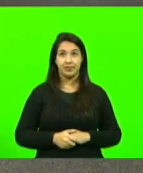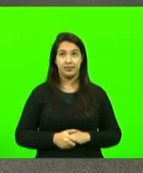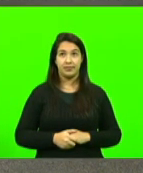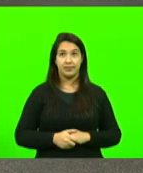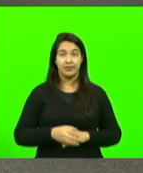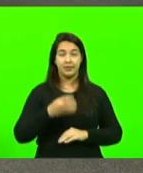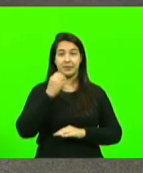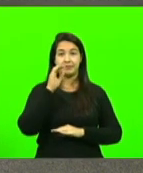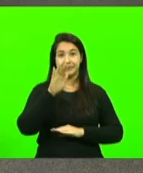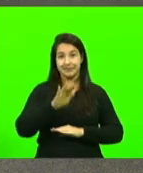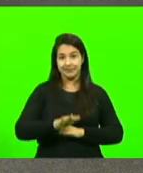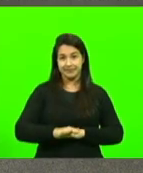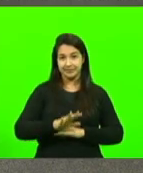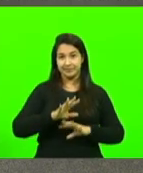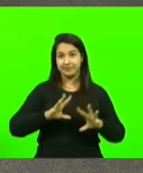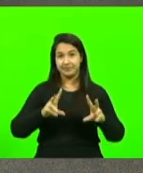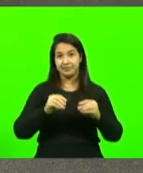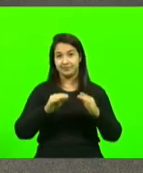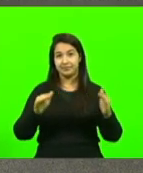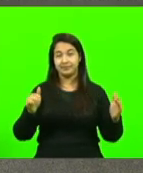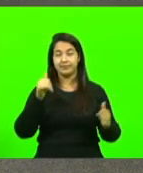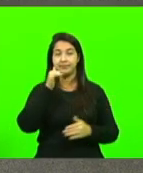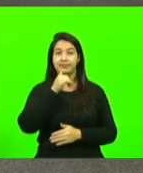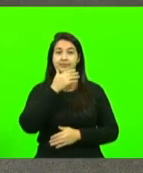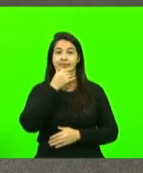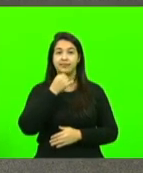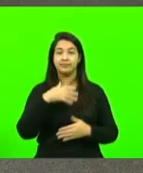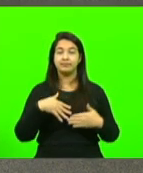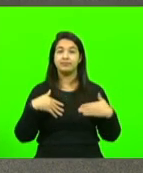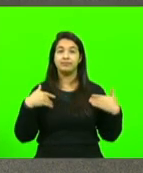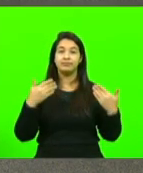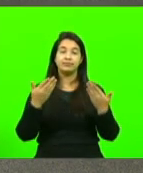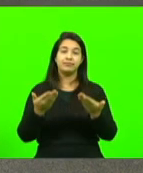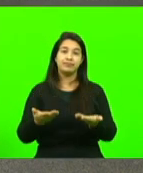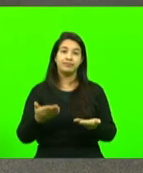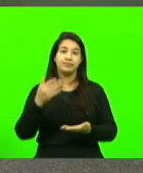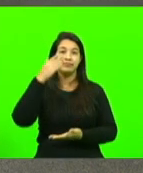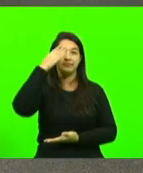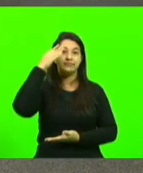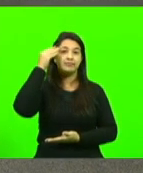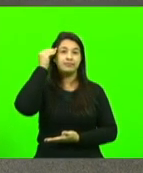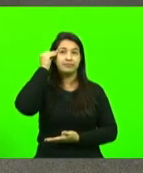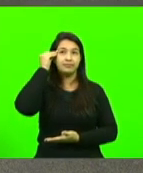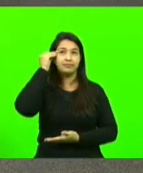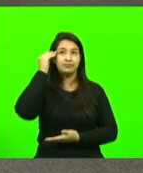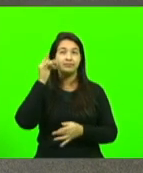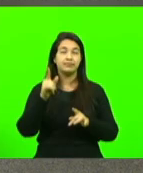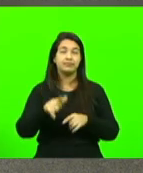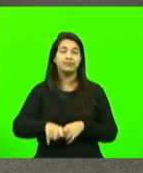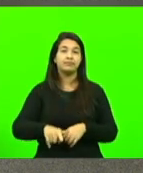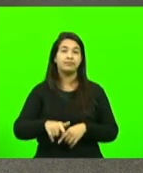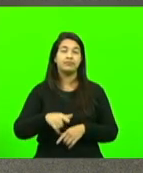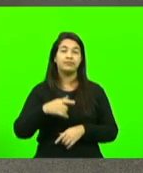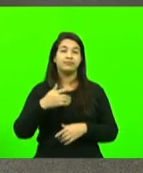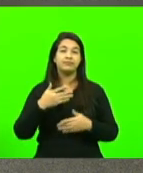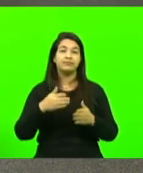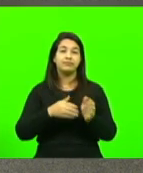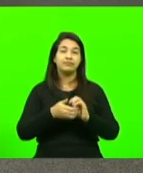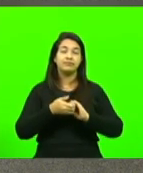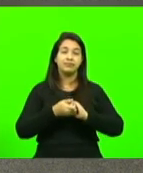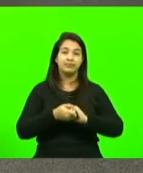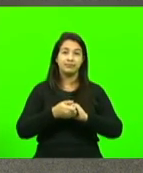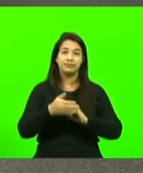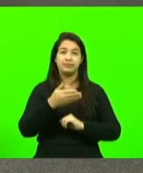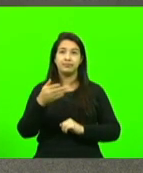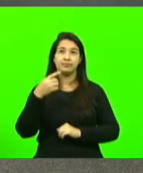Oi boa tarde a todos e todas saiu daqui a deputada Luciane carminatti nome dela quero saudar também a todos os deputados que fazem parte